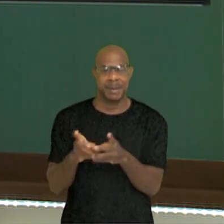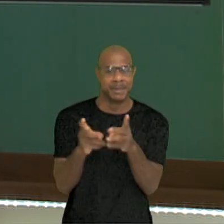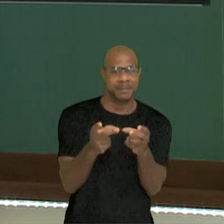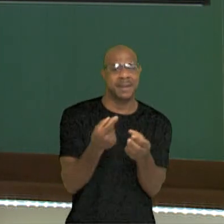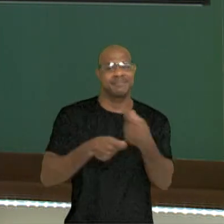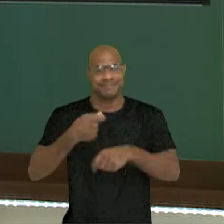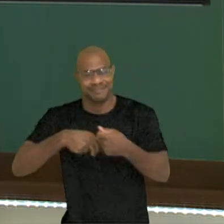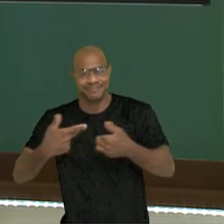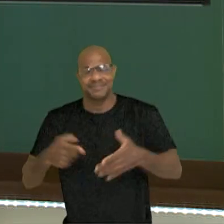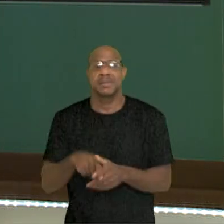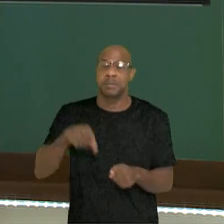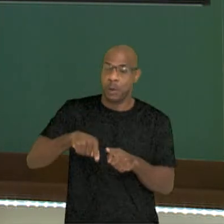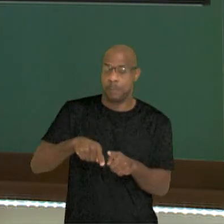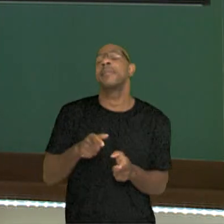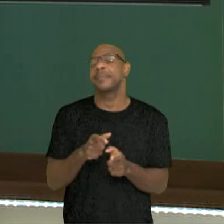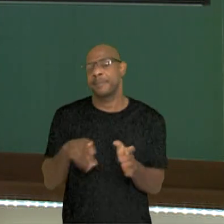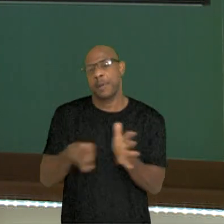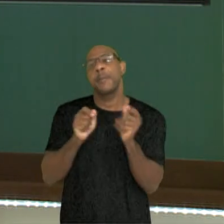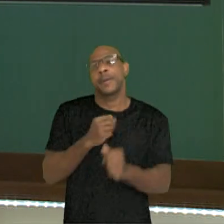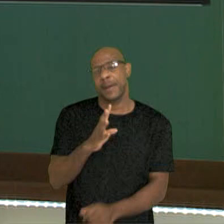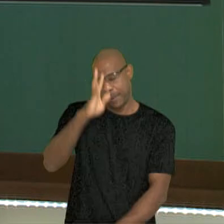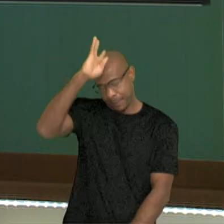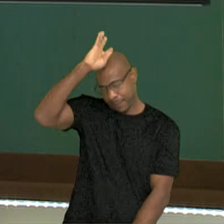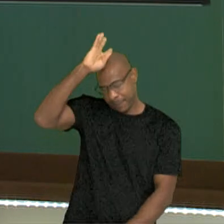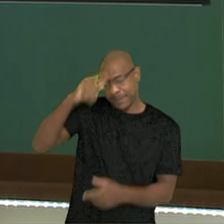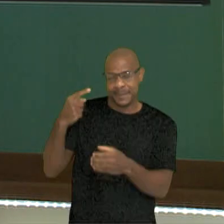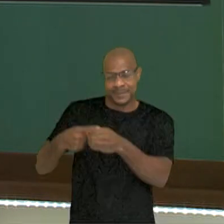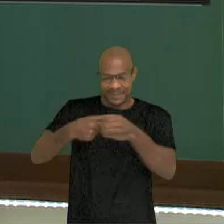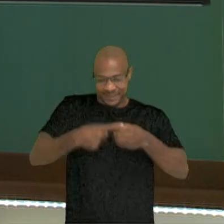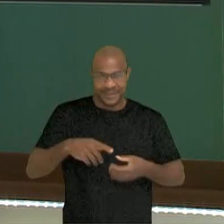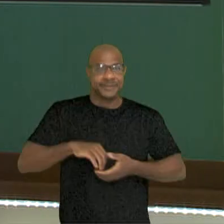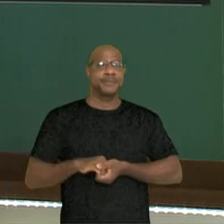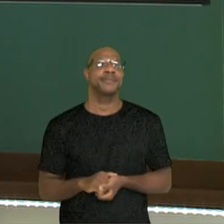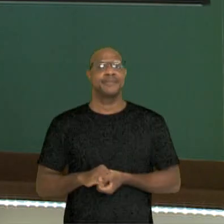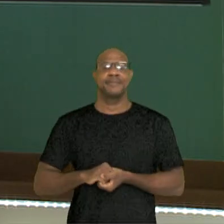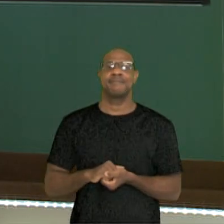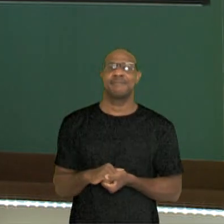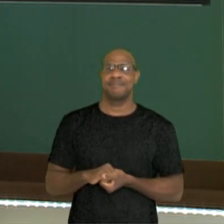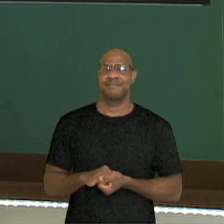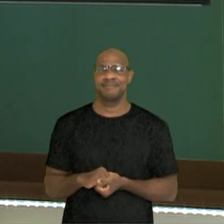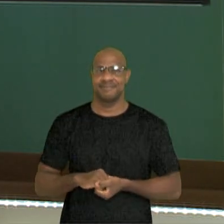de Roma, né? Com as suas províncias.